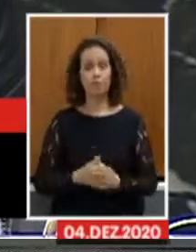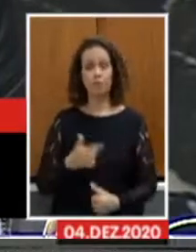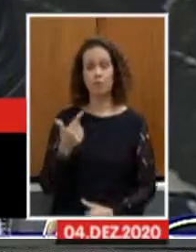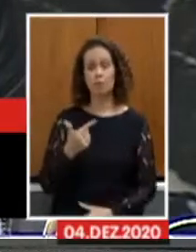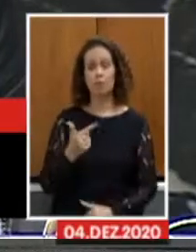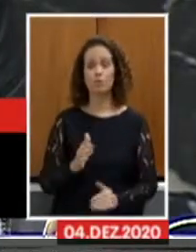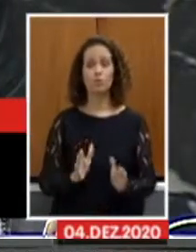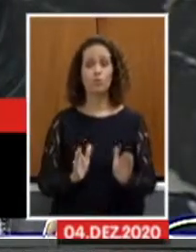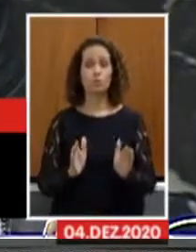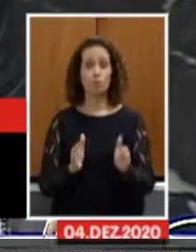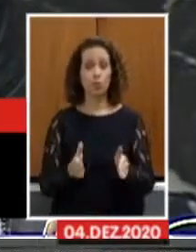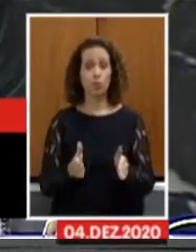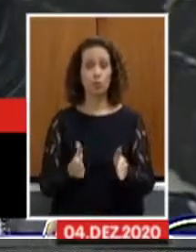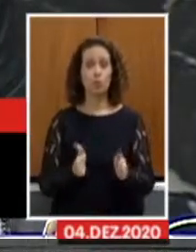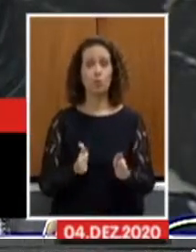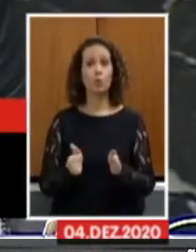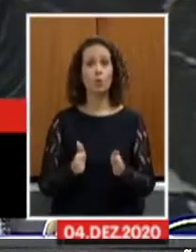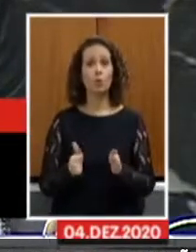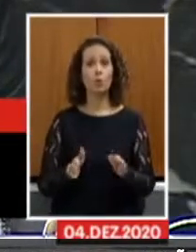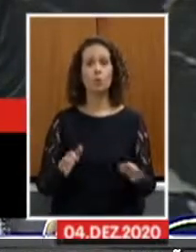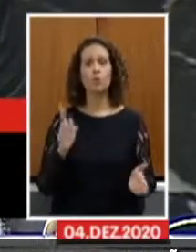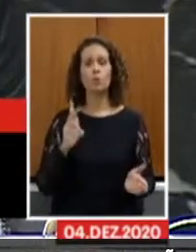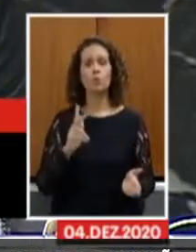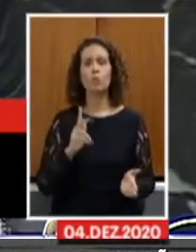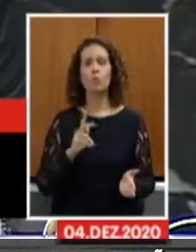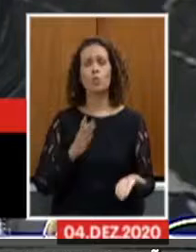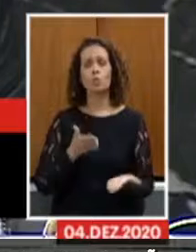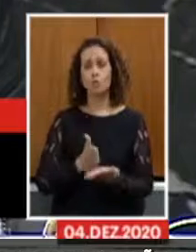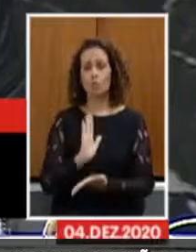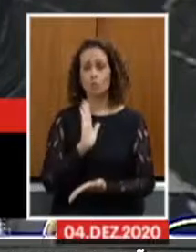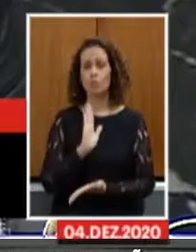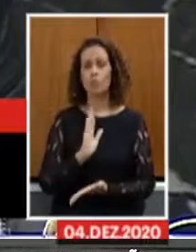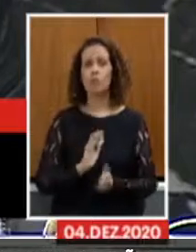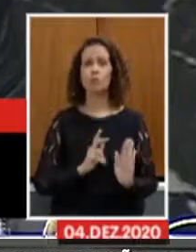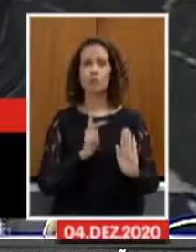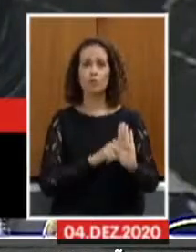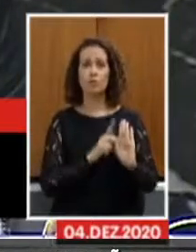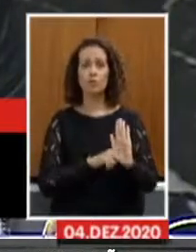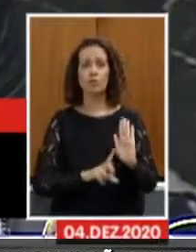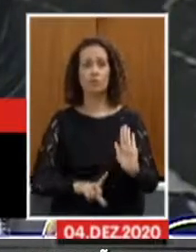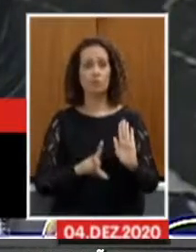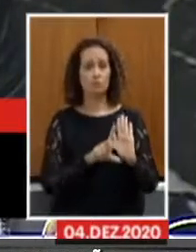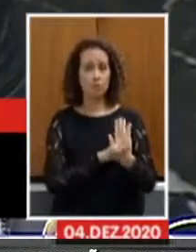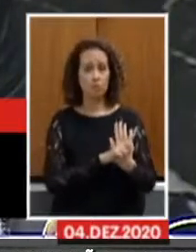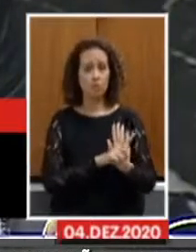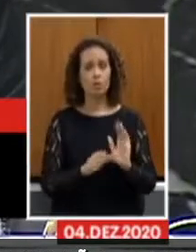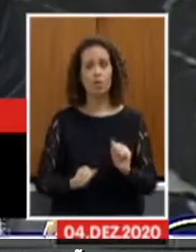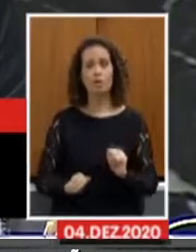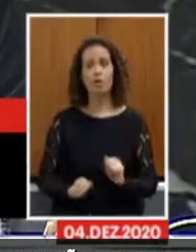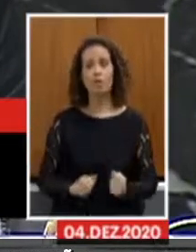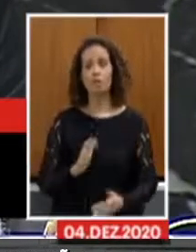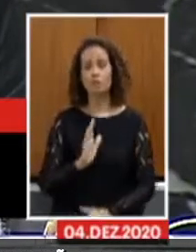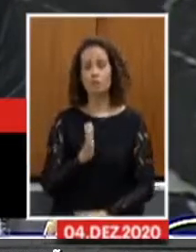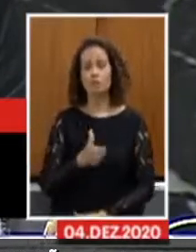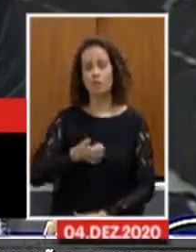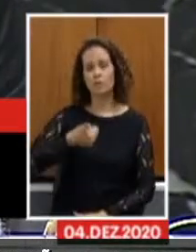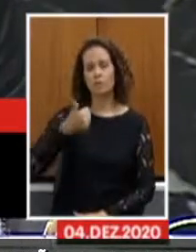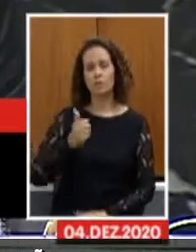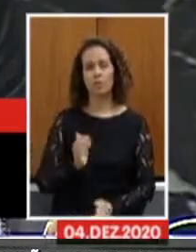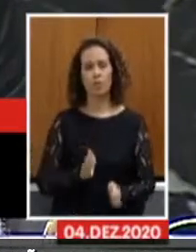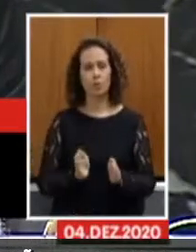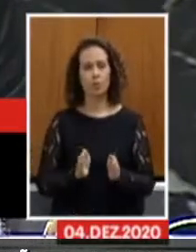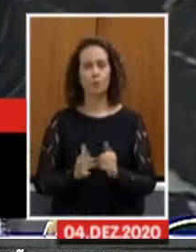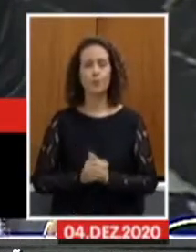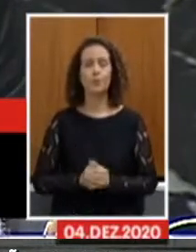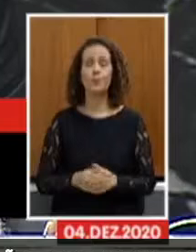turno o projeto de lei 739/2019, na forma do vencido em primeiro turno. A seguir são submetidos